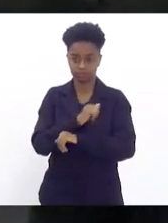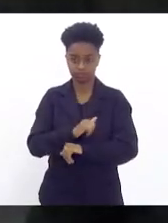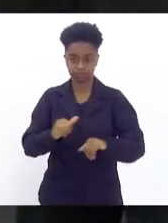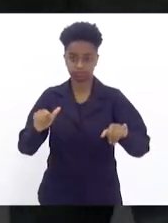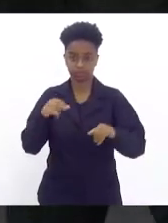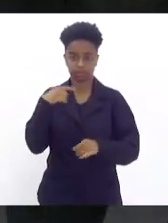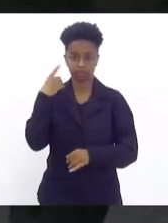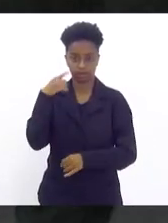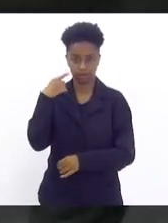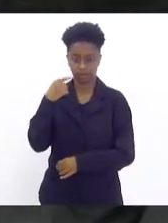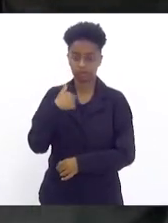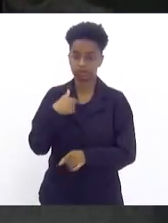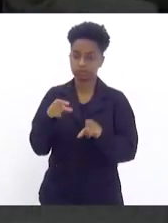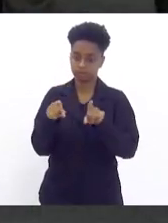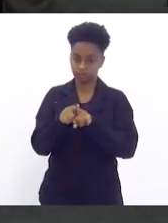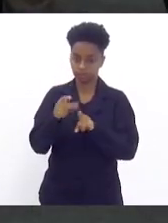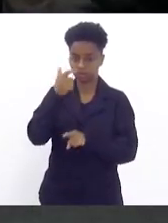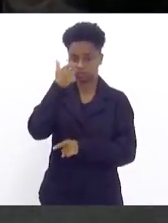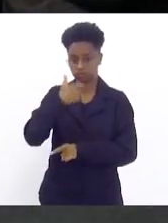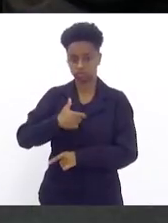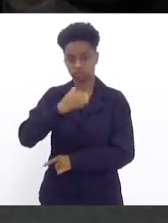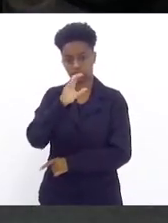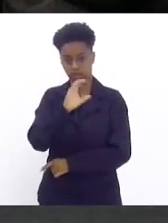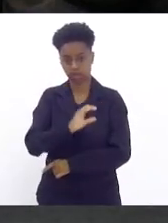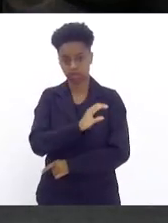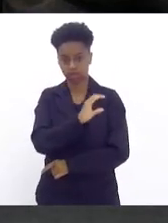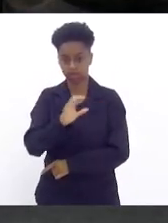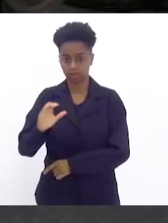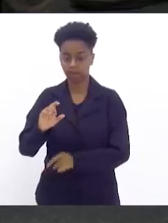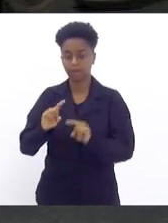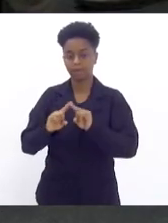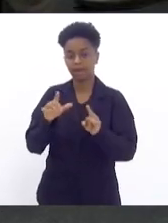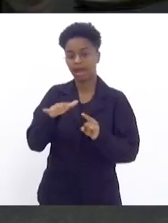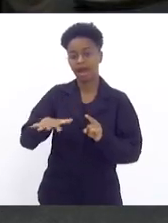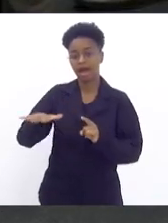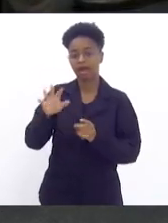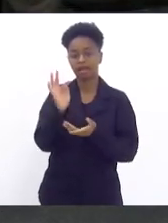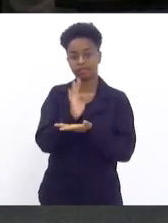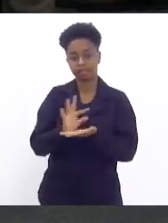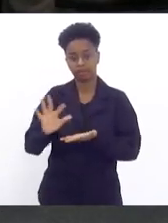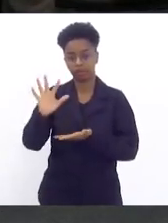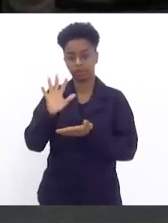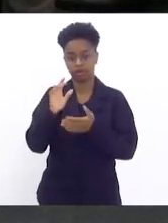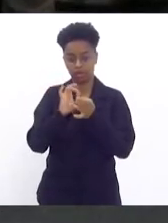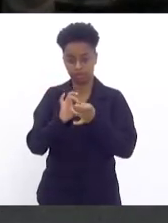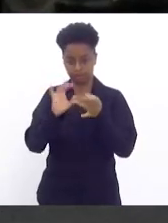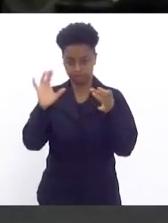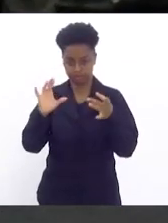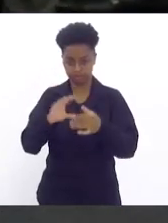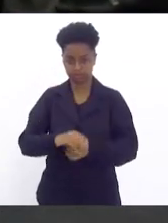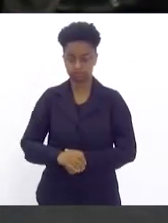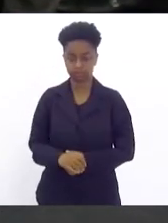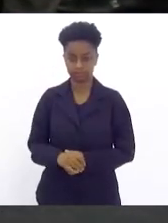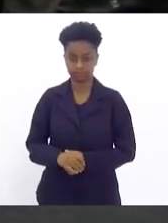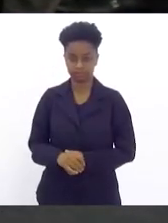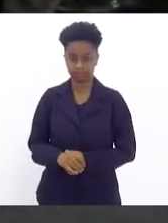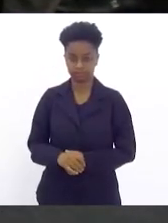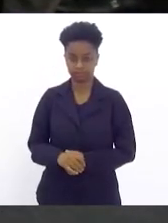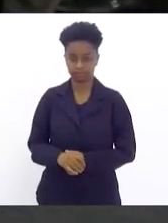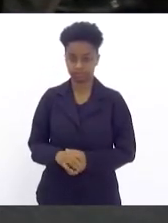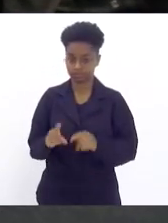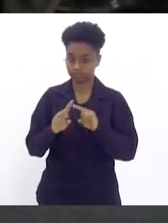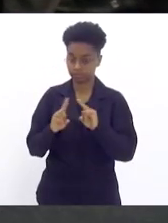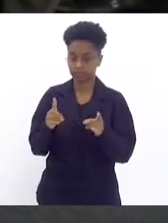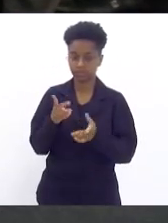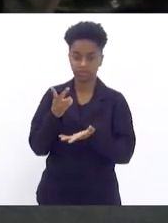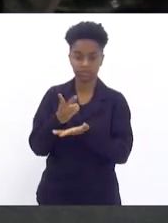Eu Venho também da Igreja Católica mas da linha mais da teologia da libertação mas sempre